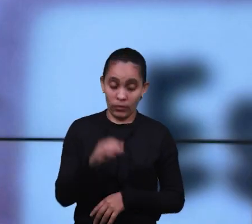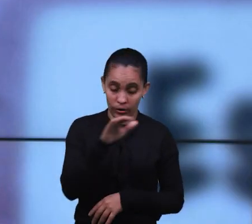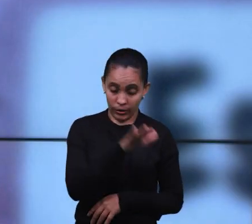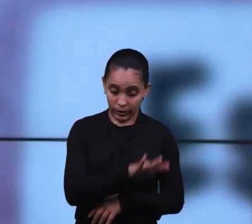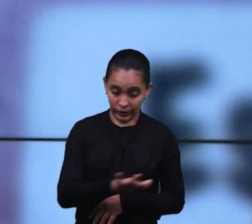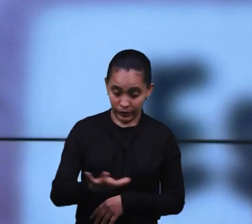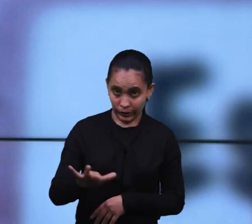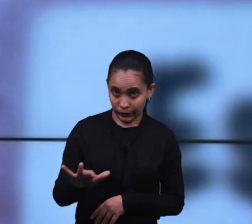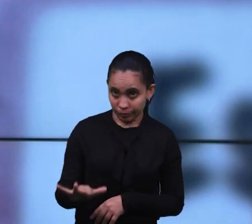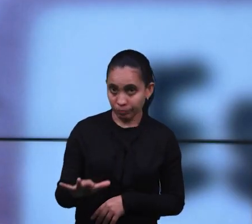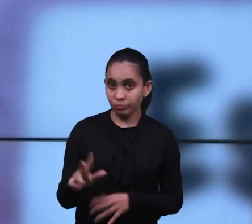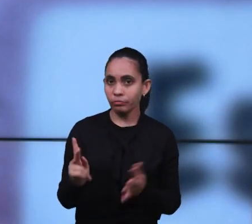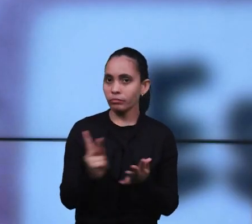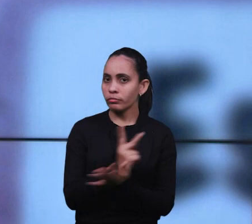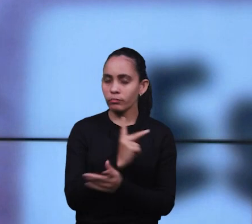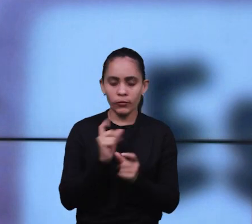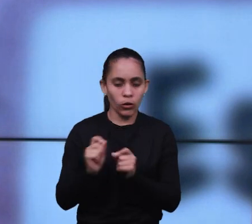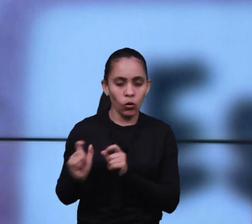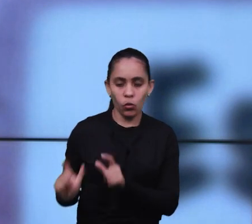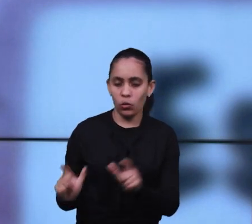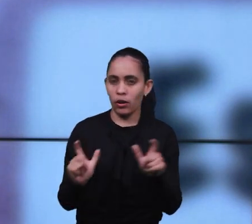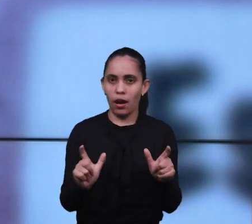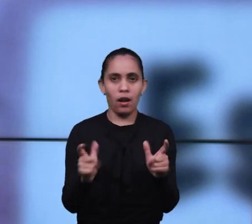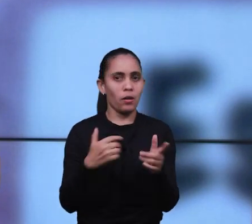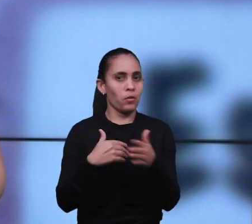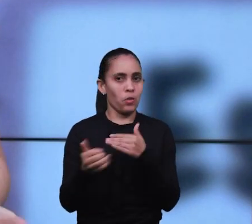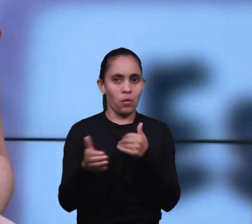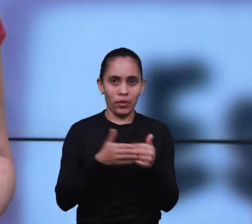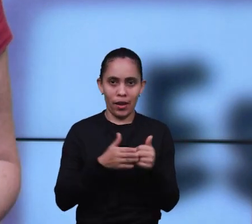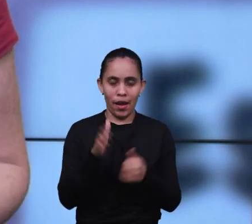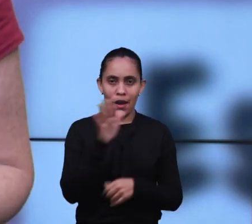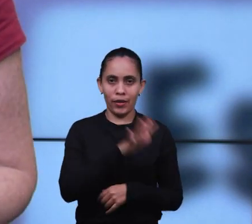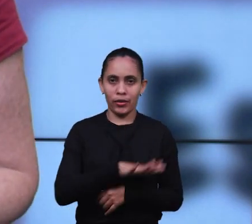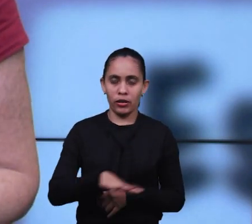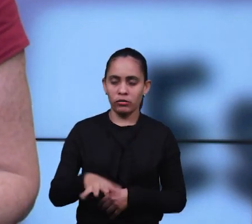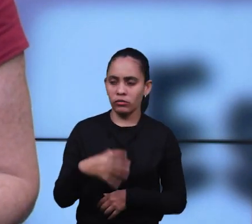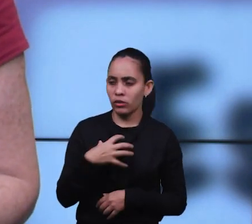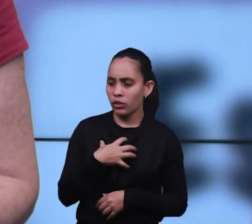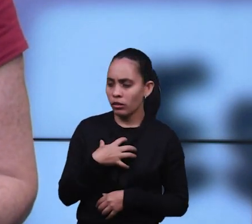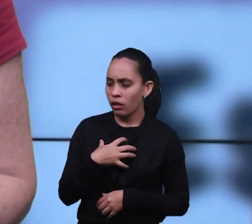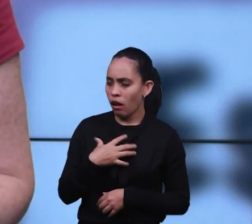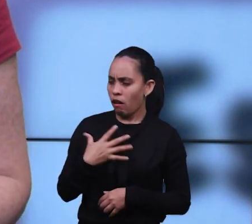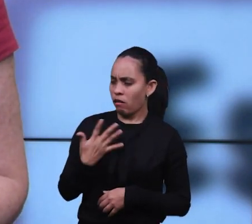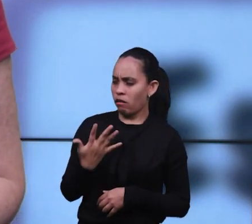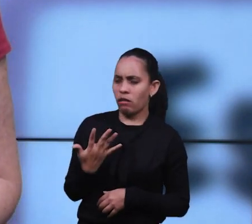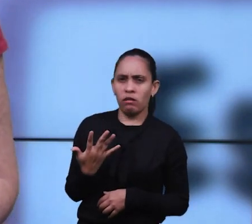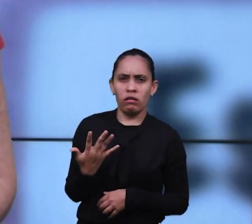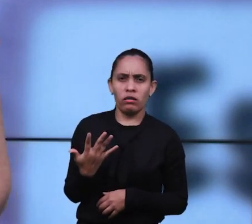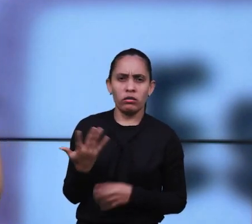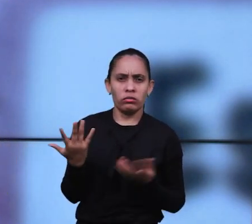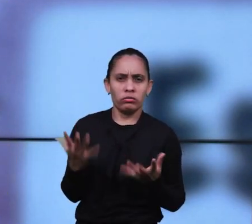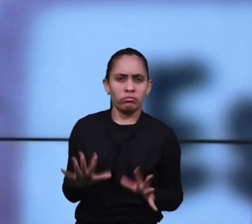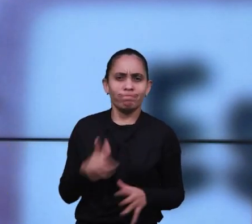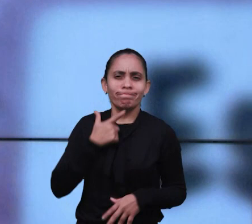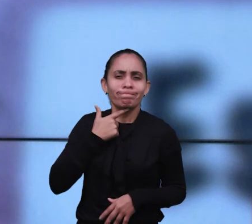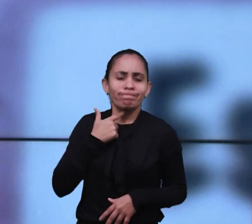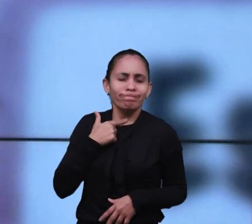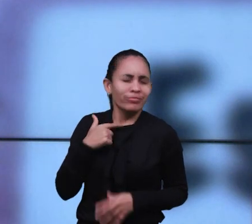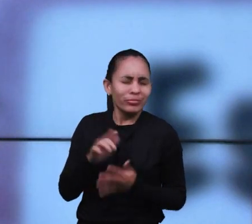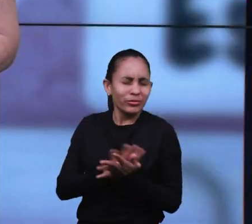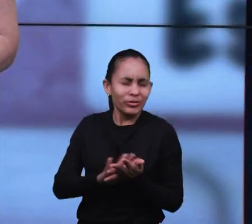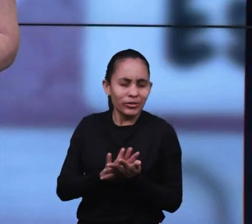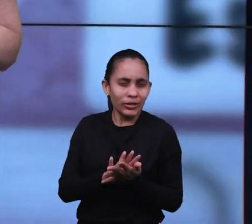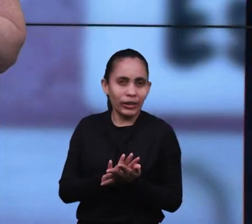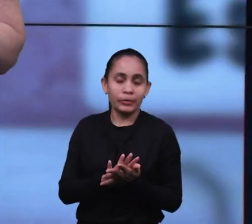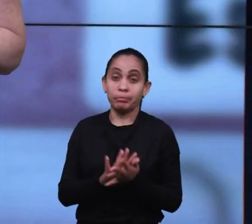Quando pequenas, elas ocorrem em qualquer lugar. Basta a criança se sentir frustrada por não atingir seus